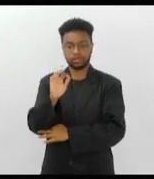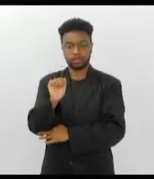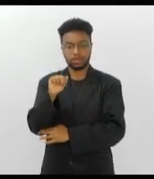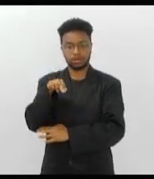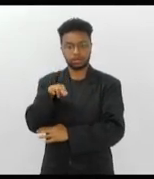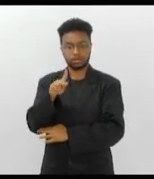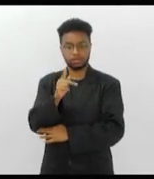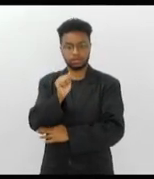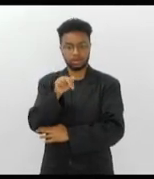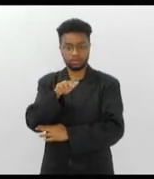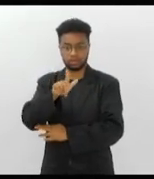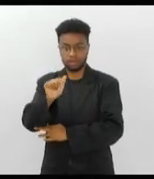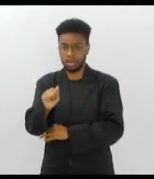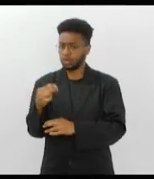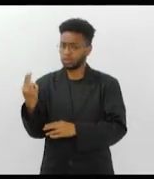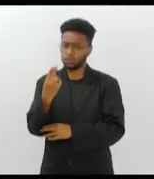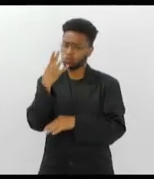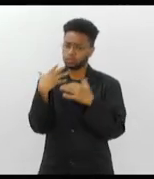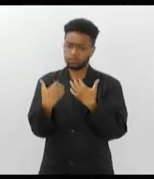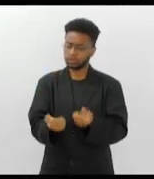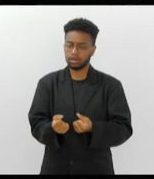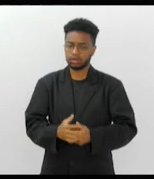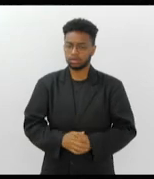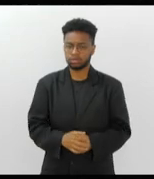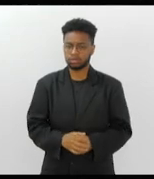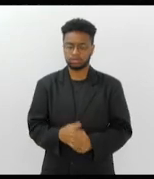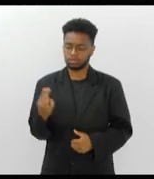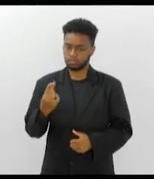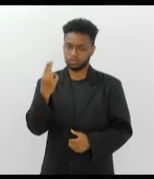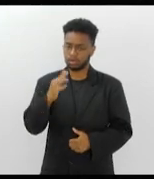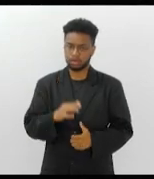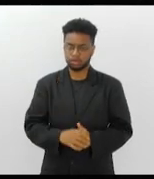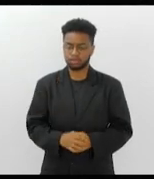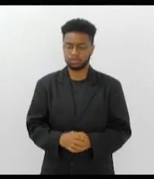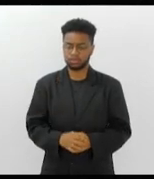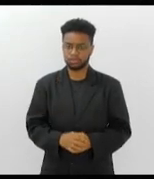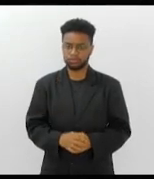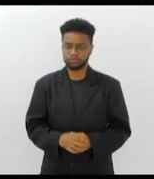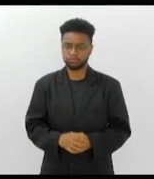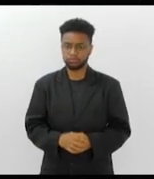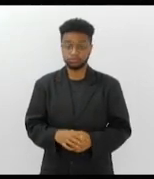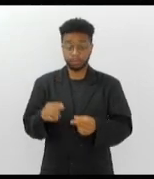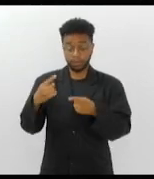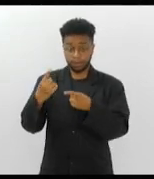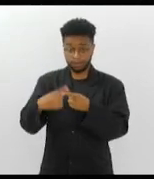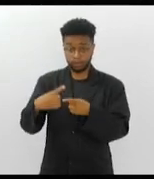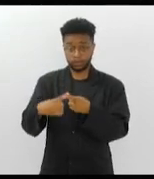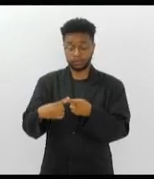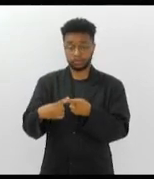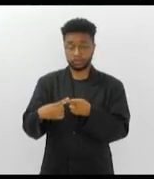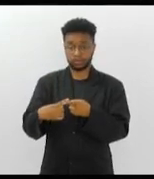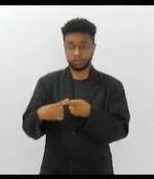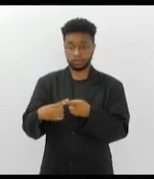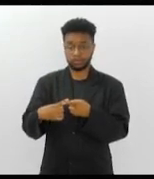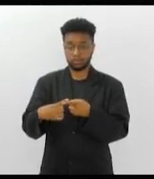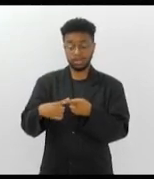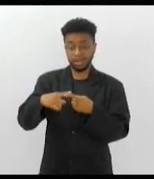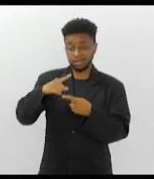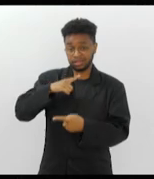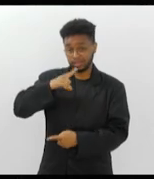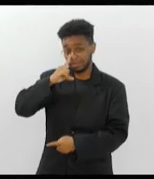Inadmissível, senhor presidente, inadmissível, porque coloca em risco a